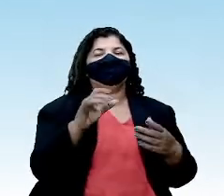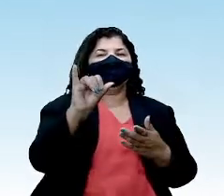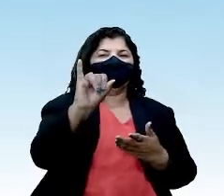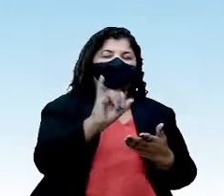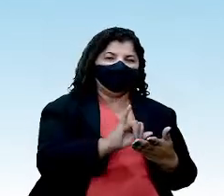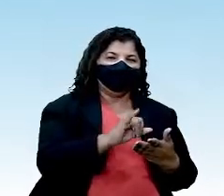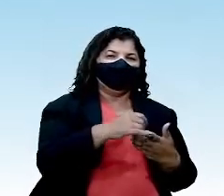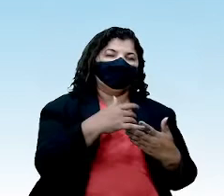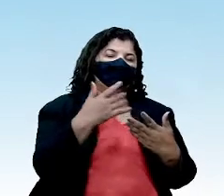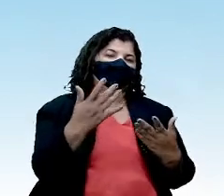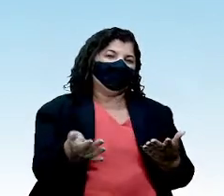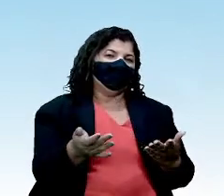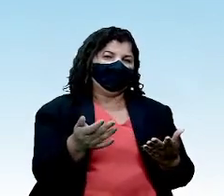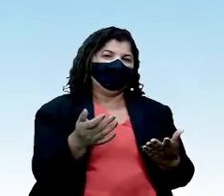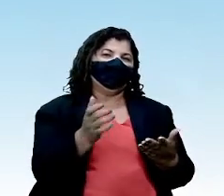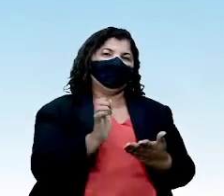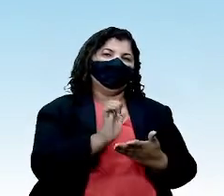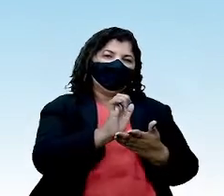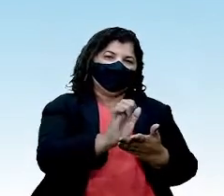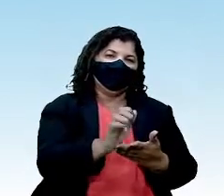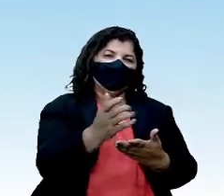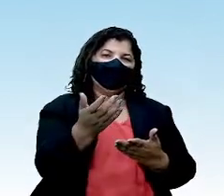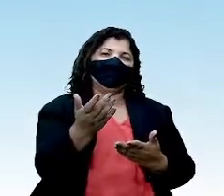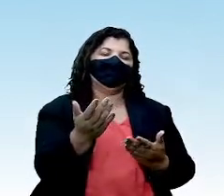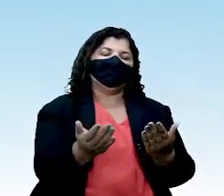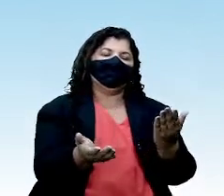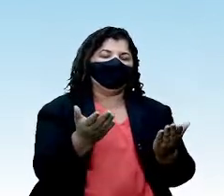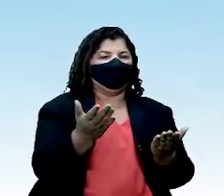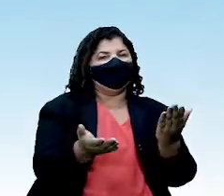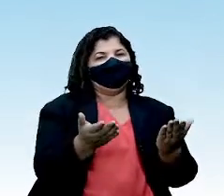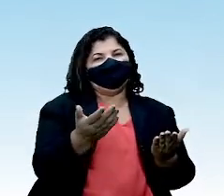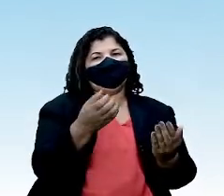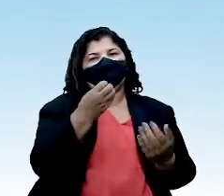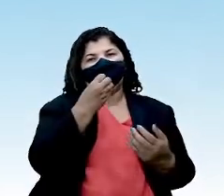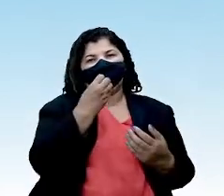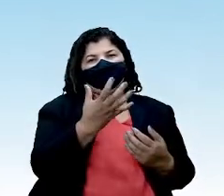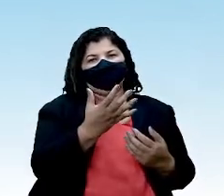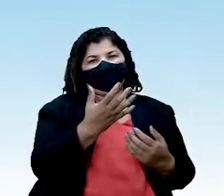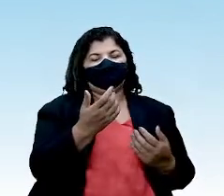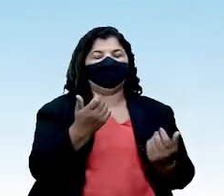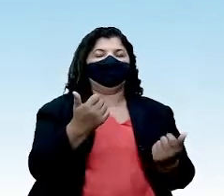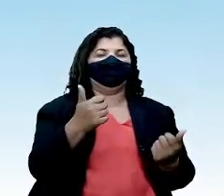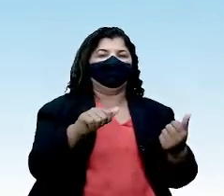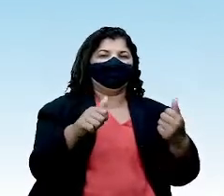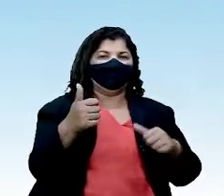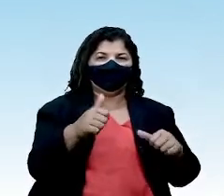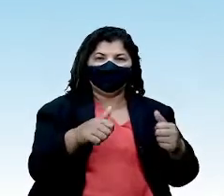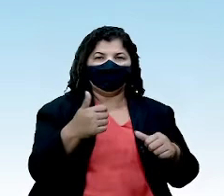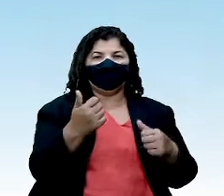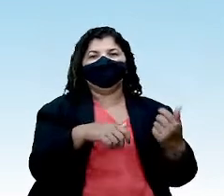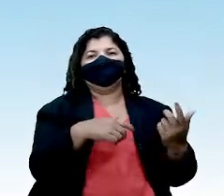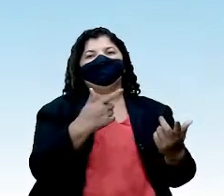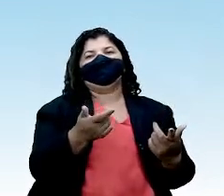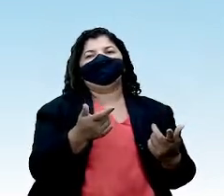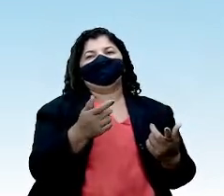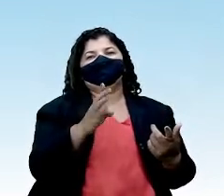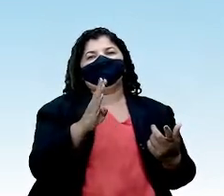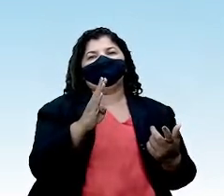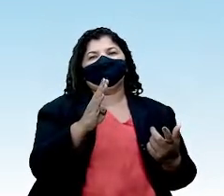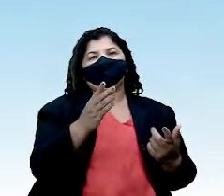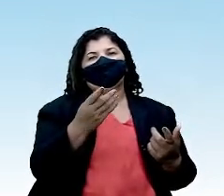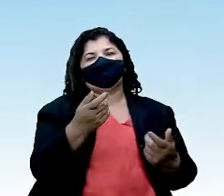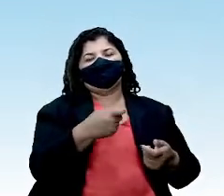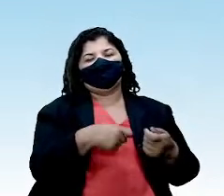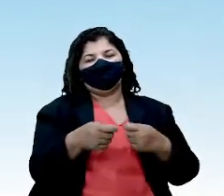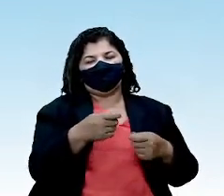né? Mantendo-se assim a balança comercial favorável. Então, quando se fala de balança comercial favorável, você sabe que tem que exportar